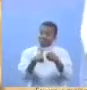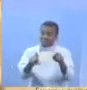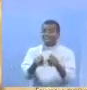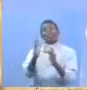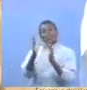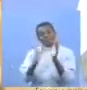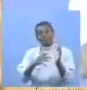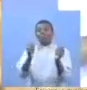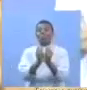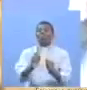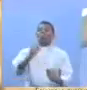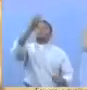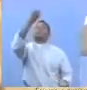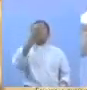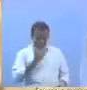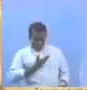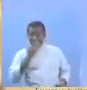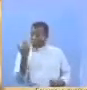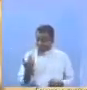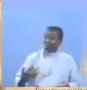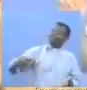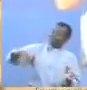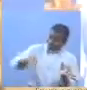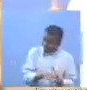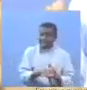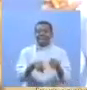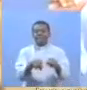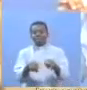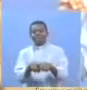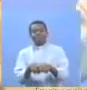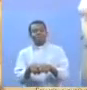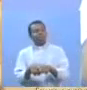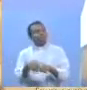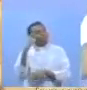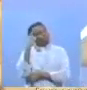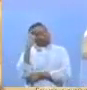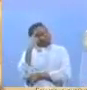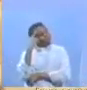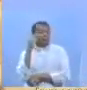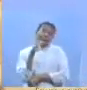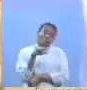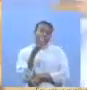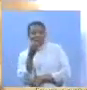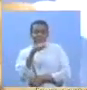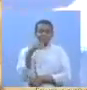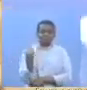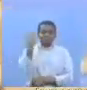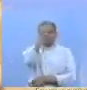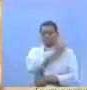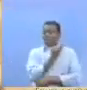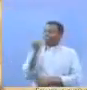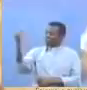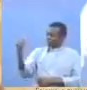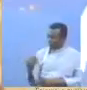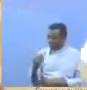discípulos. A ideia é que Maria veio antes. E além de vir antes, dá a ideia de que ela estava